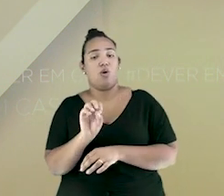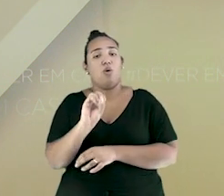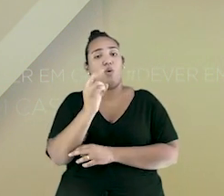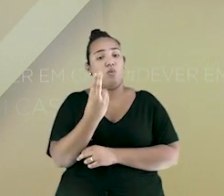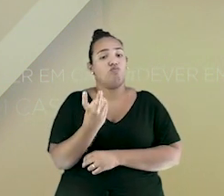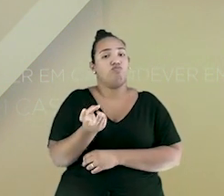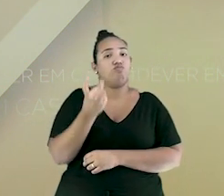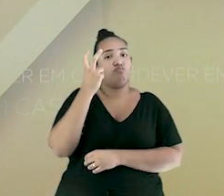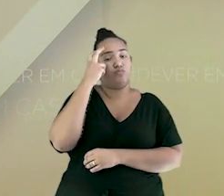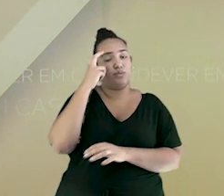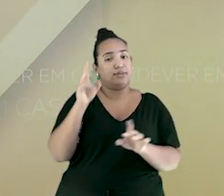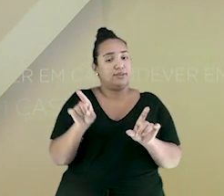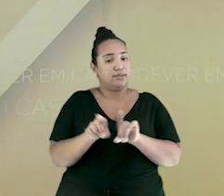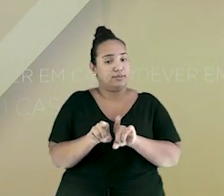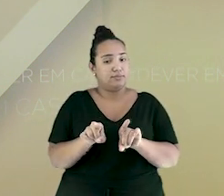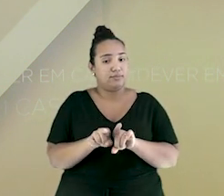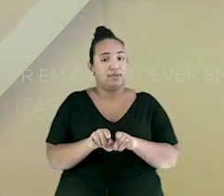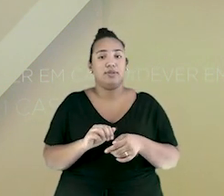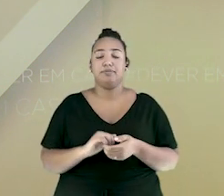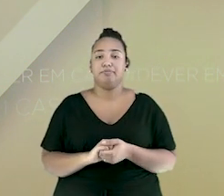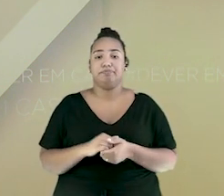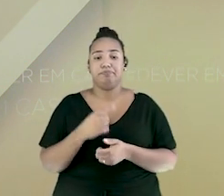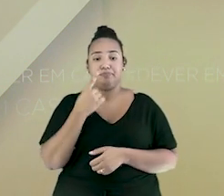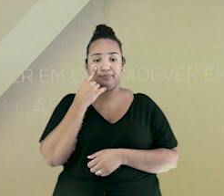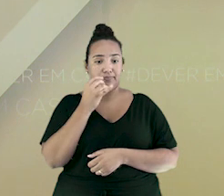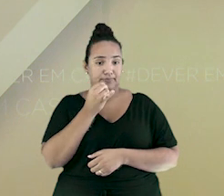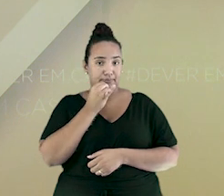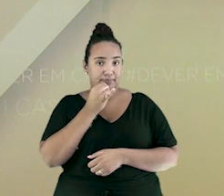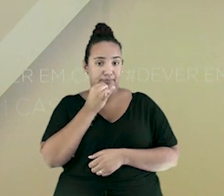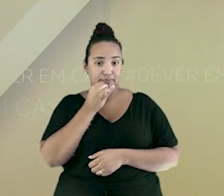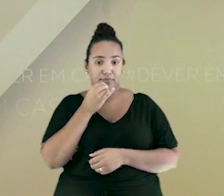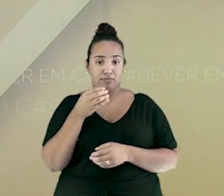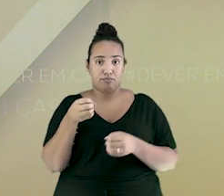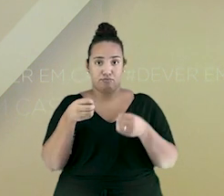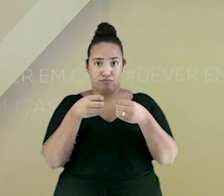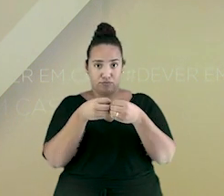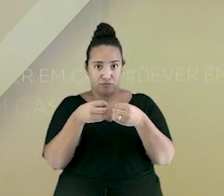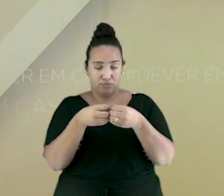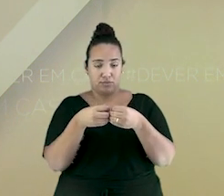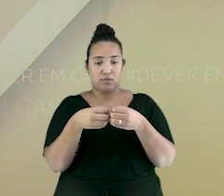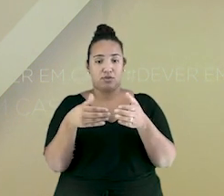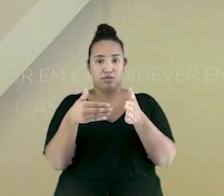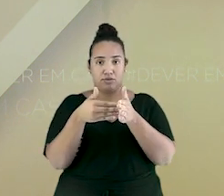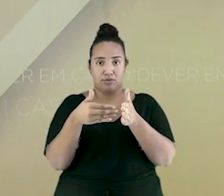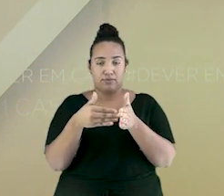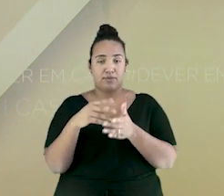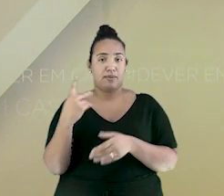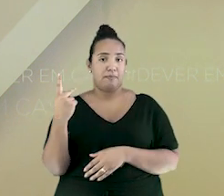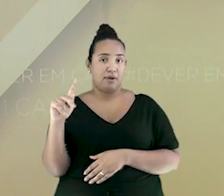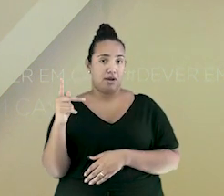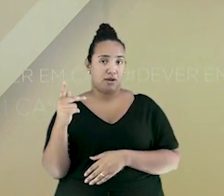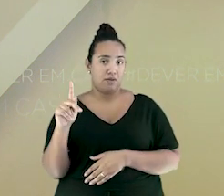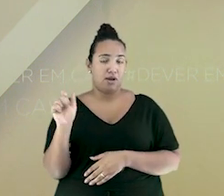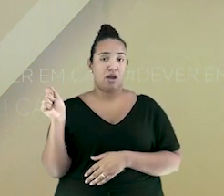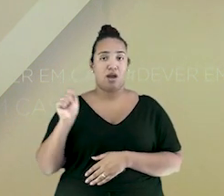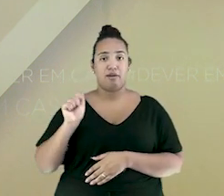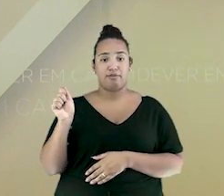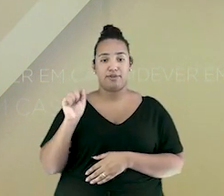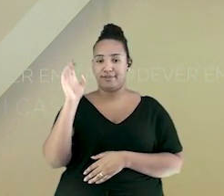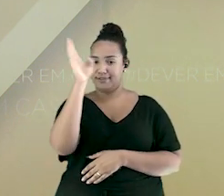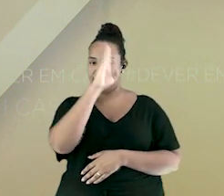e culturais. Um exemplo disso está na fronteira do Paraguai, Argentina